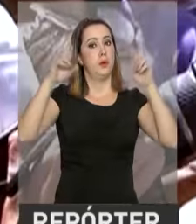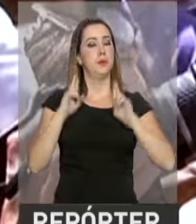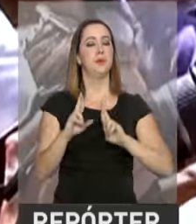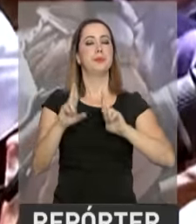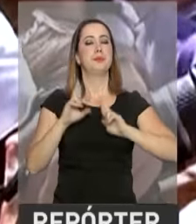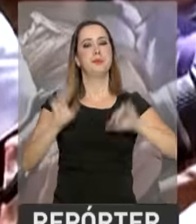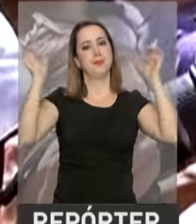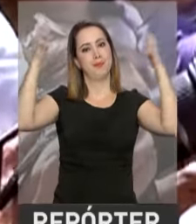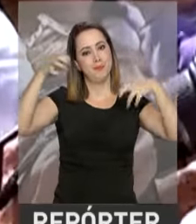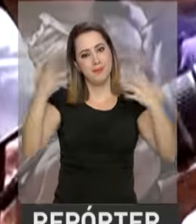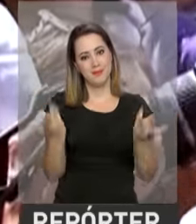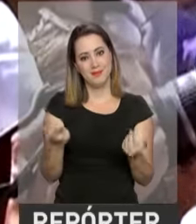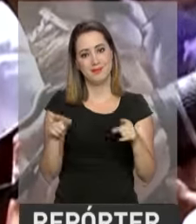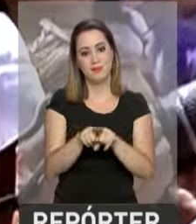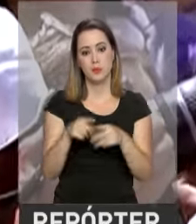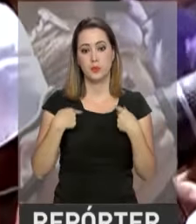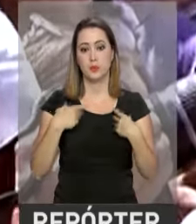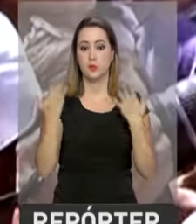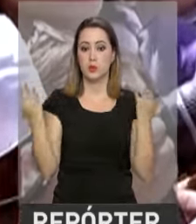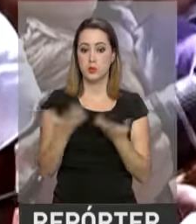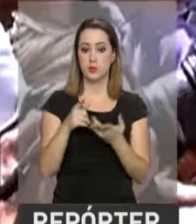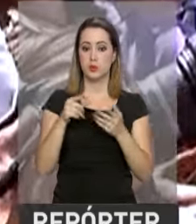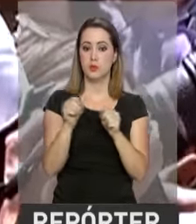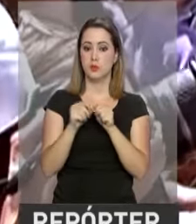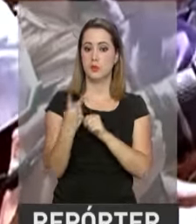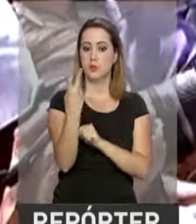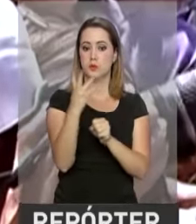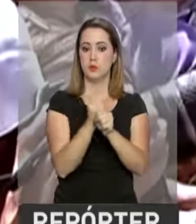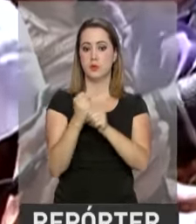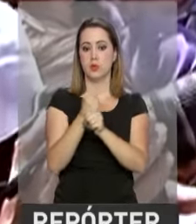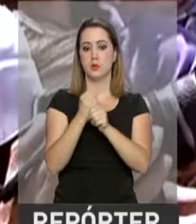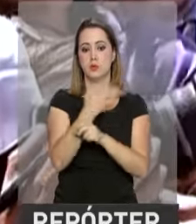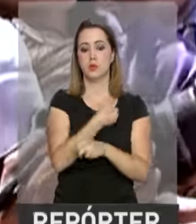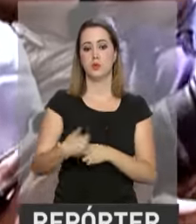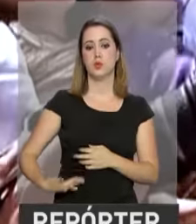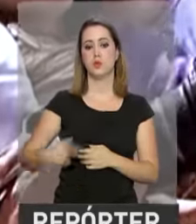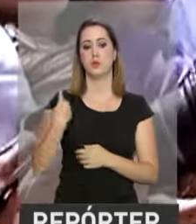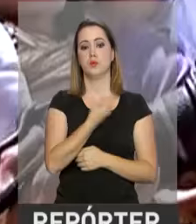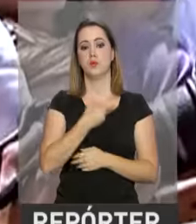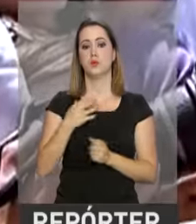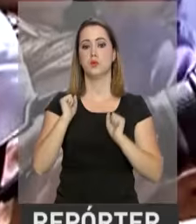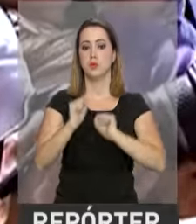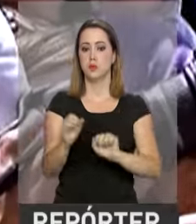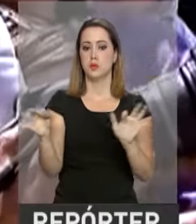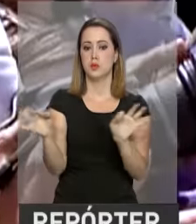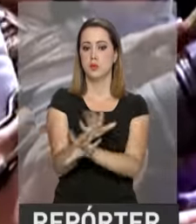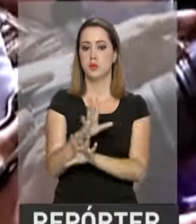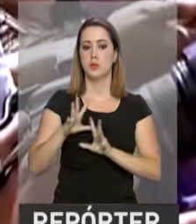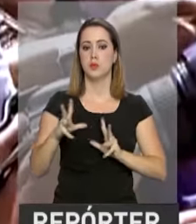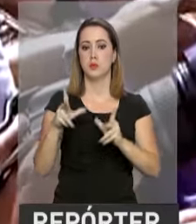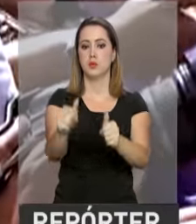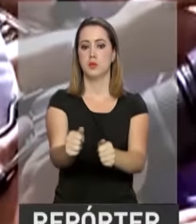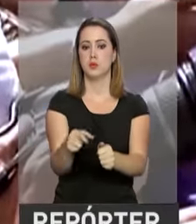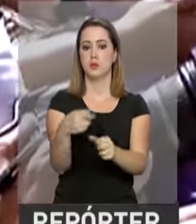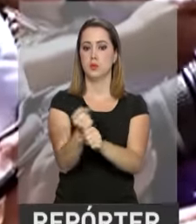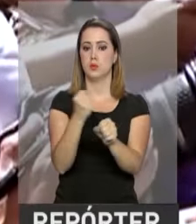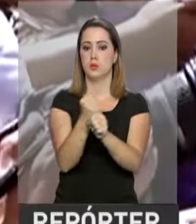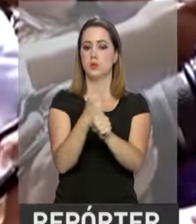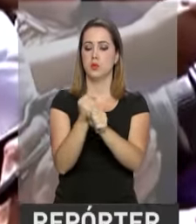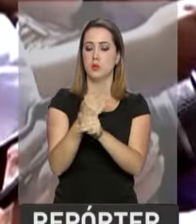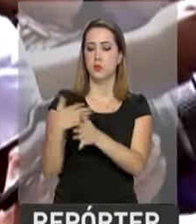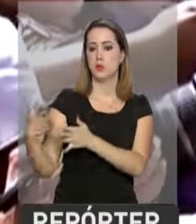a fazer com que talvez nesses do anos de governo penso que sim nós completemos por inteiro a obra da